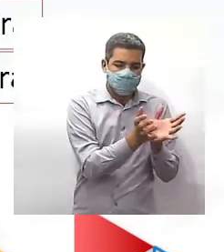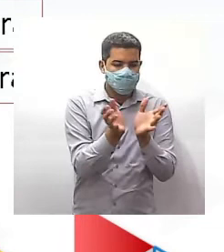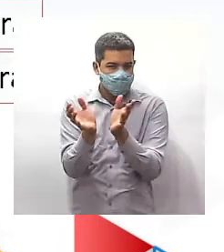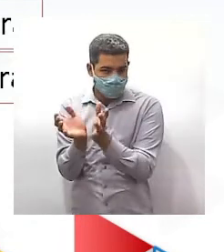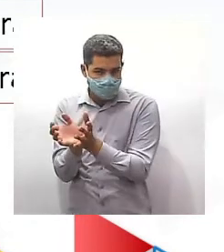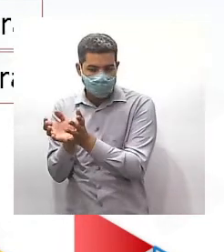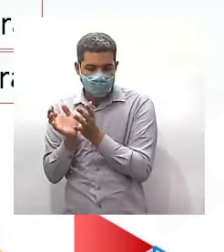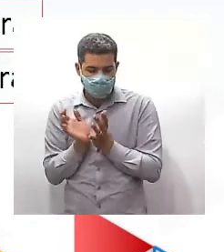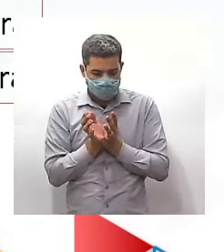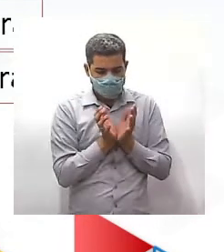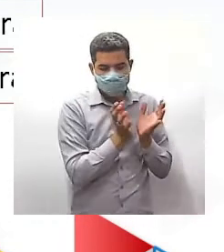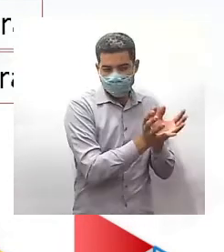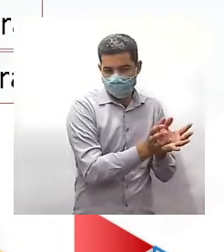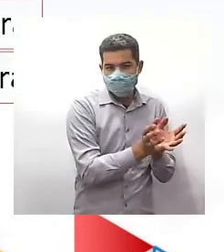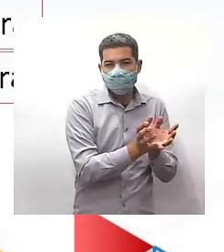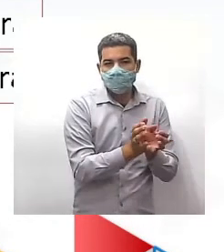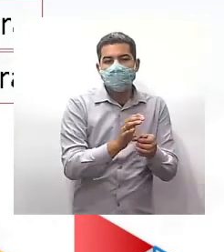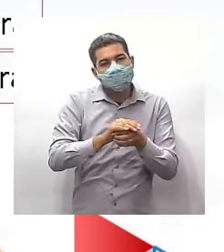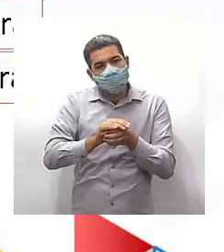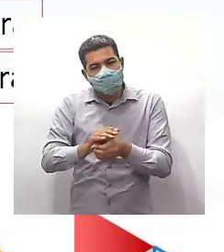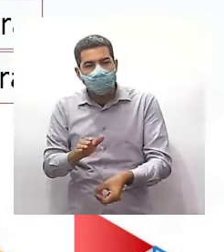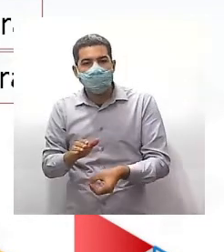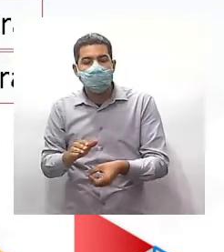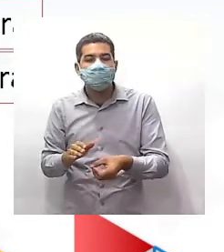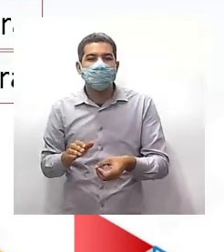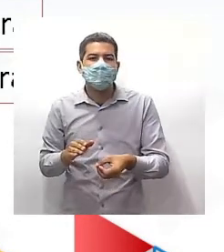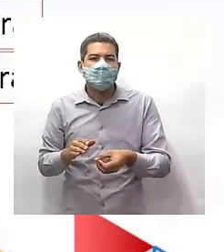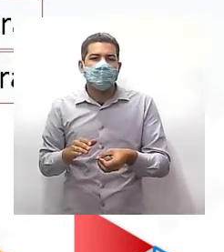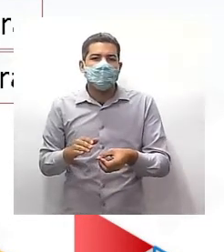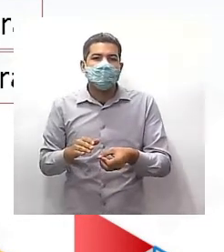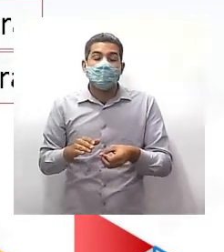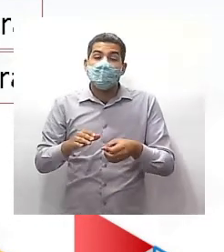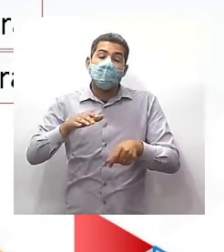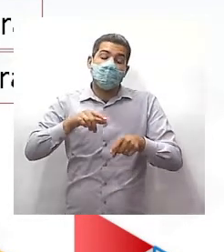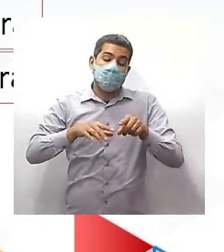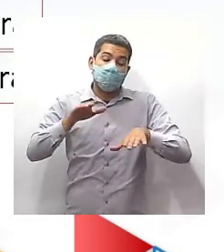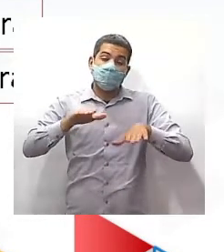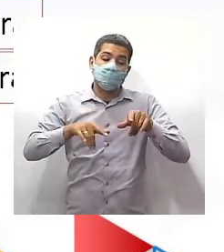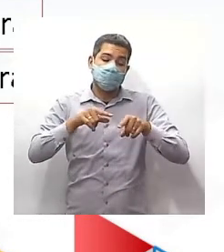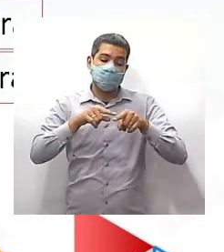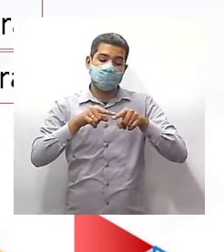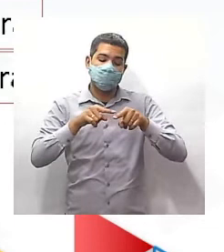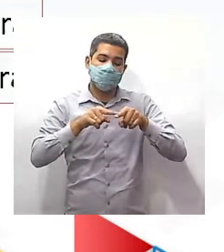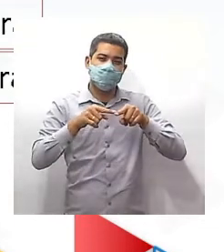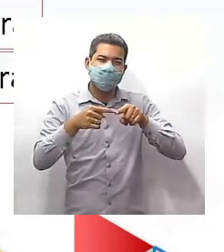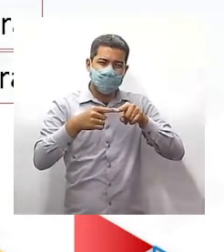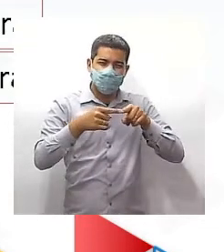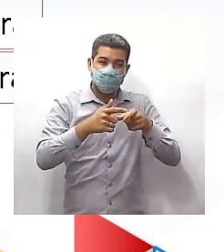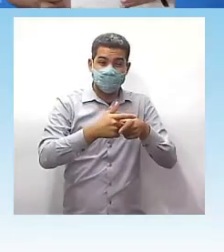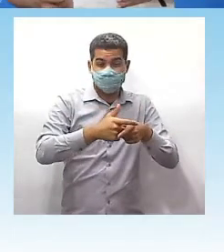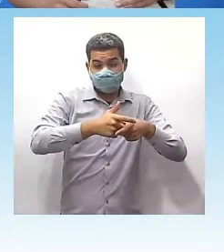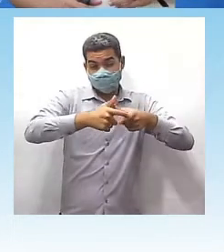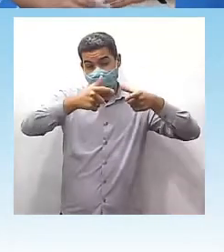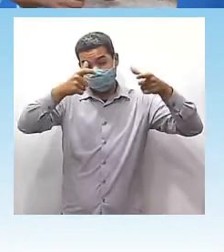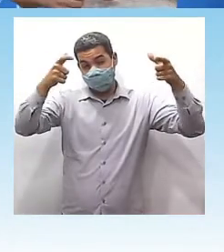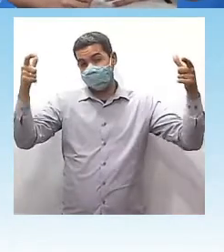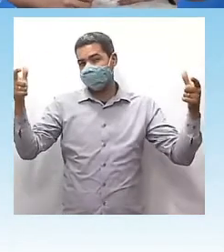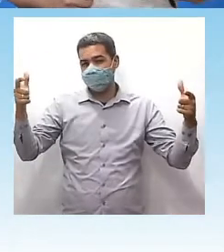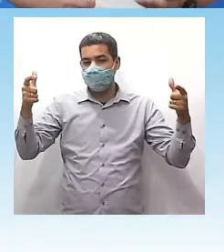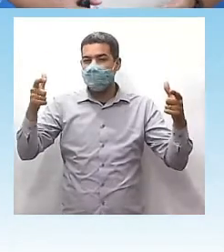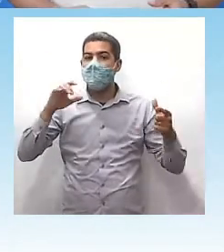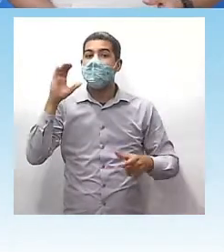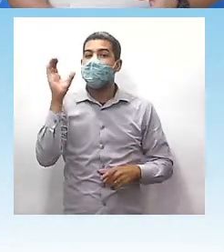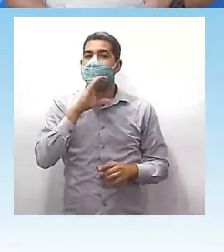o bairro é muito grande. Não dá para fazer isso de uma forma que é rápida e que